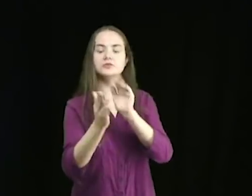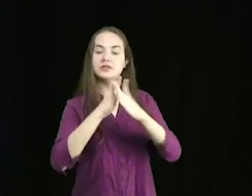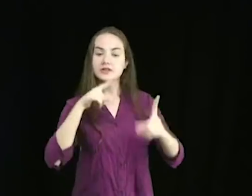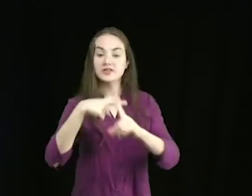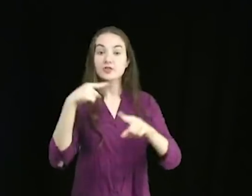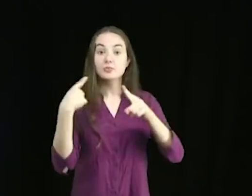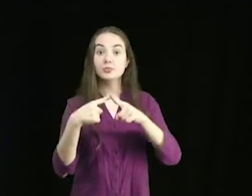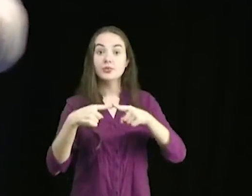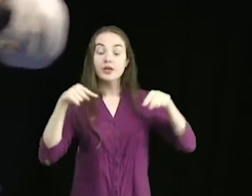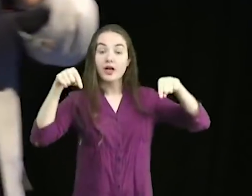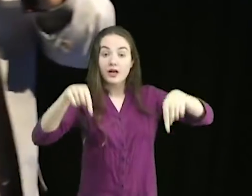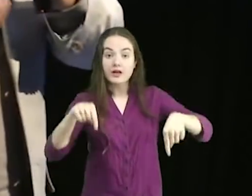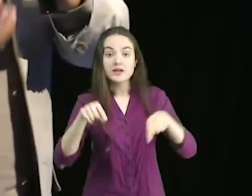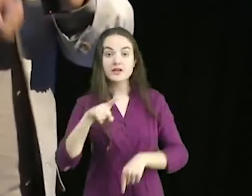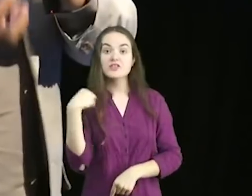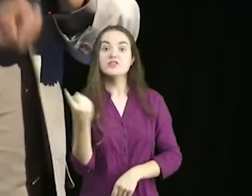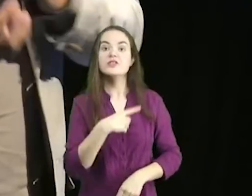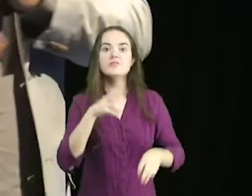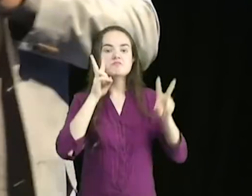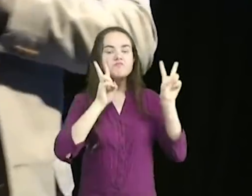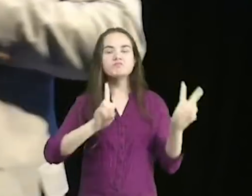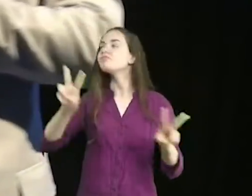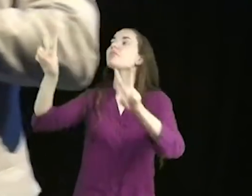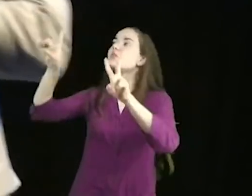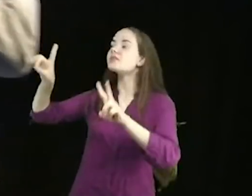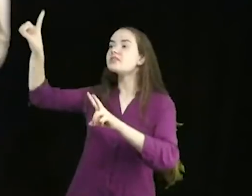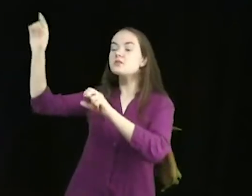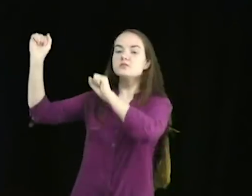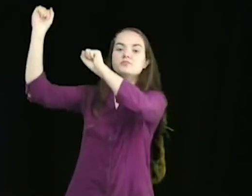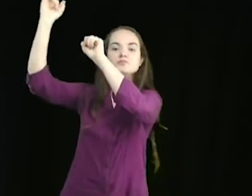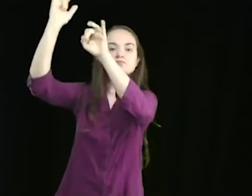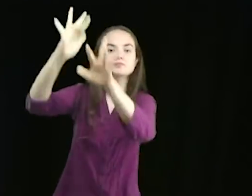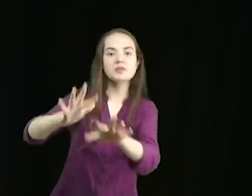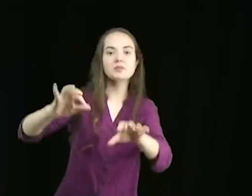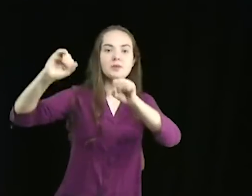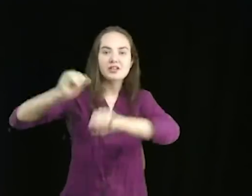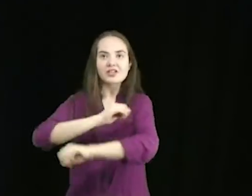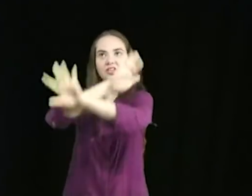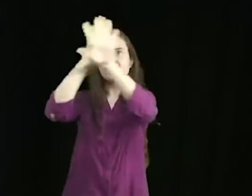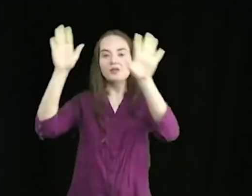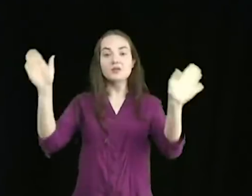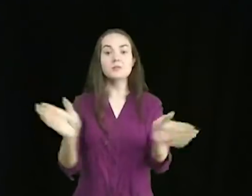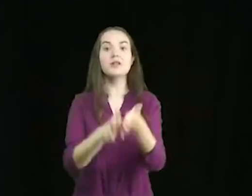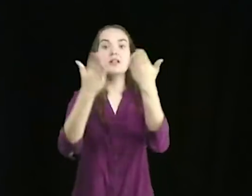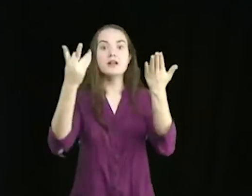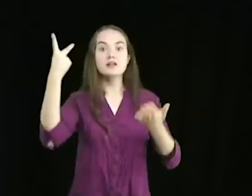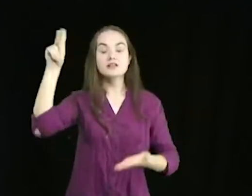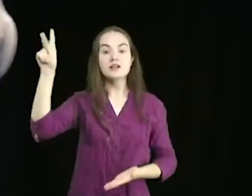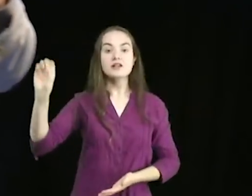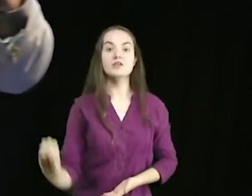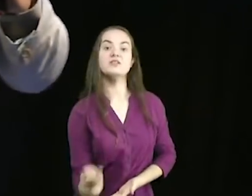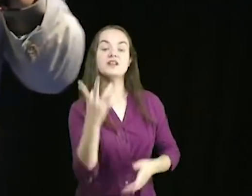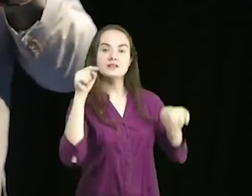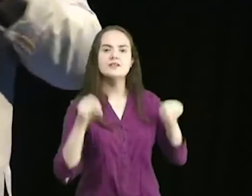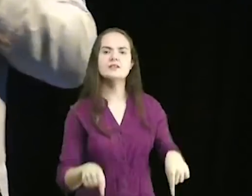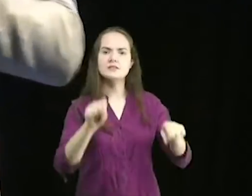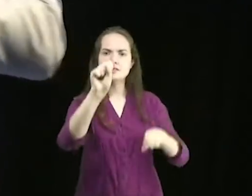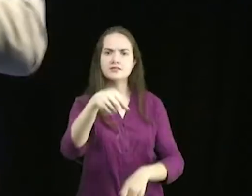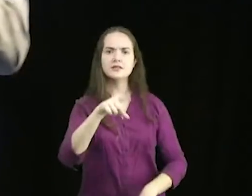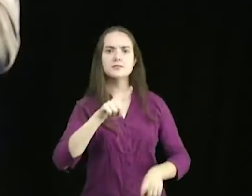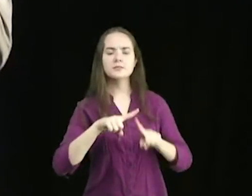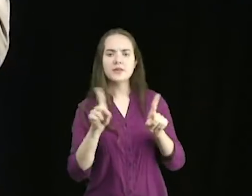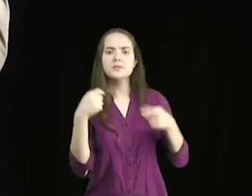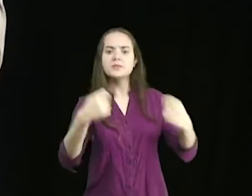Porque é aqui que a gente vê Deus operar a vida, a glória dEle, o milagre dEle acontece aqui sim, mas é para você continuar